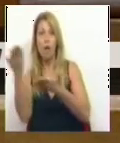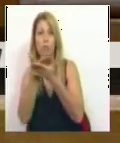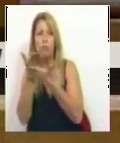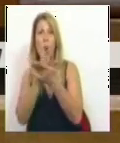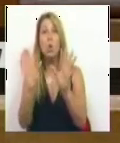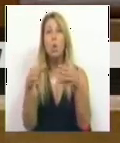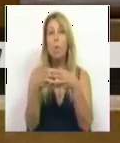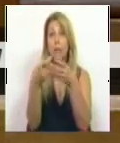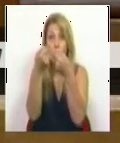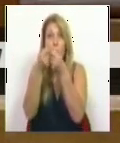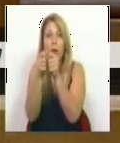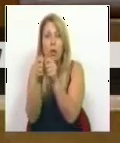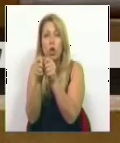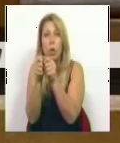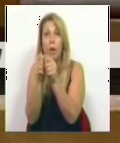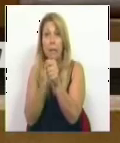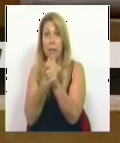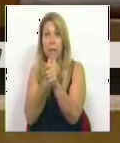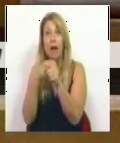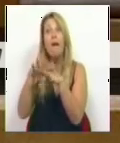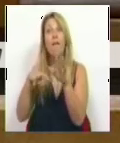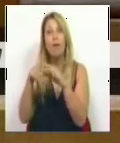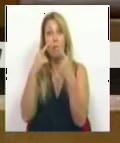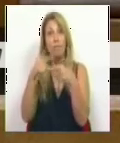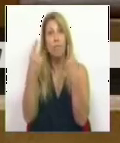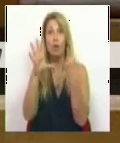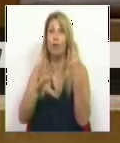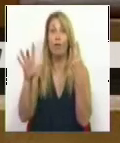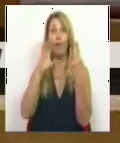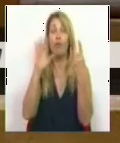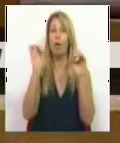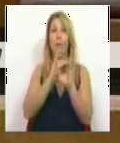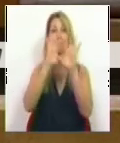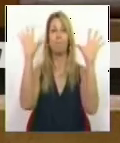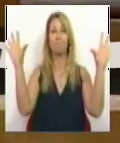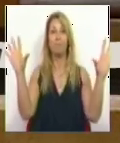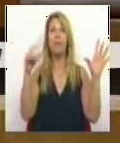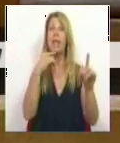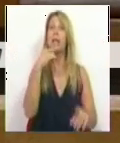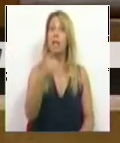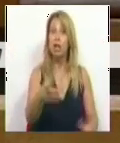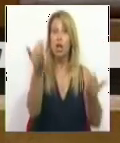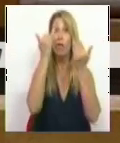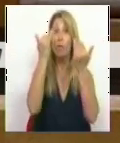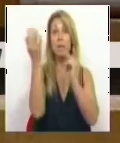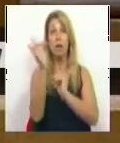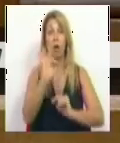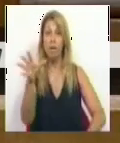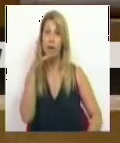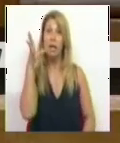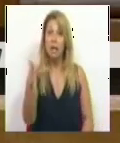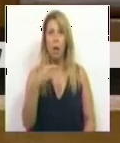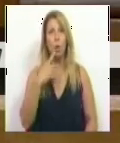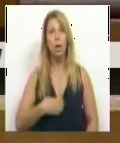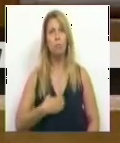mostra de forma cristalina. Diz que a informação prestada pela França e a reação da